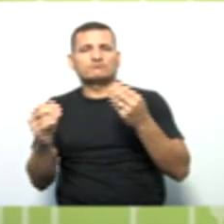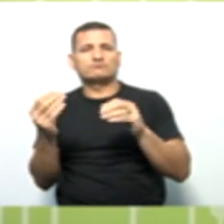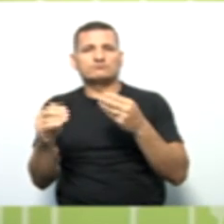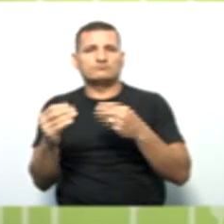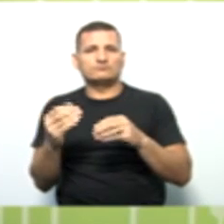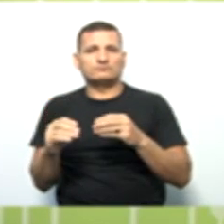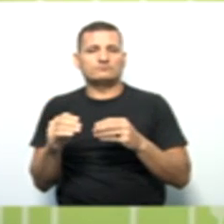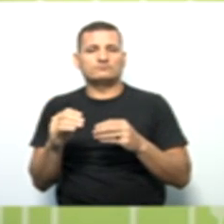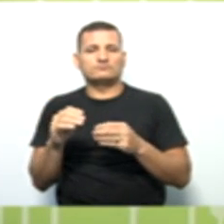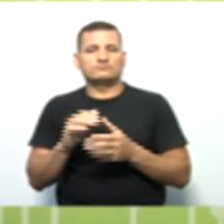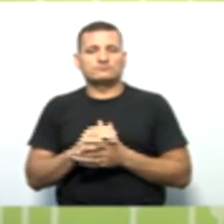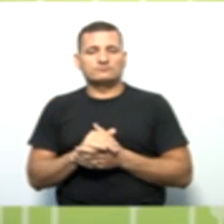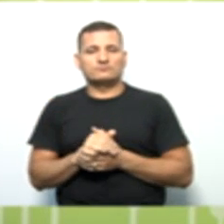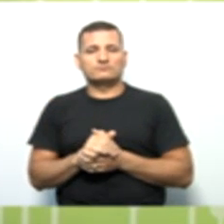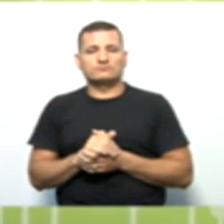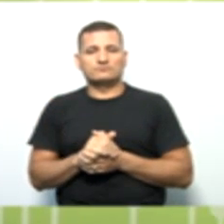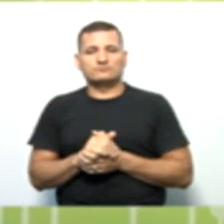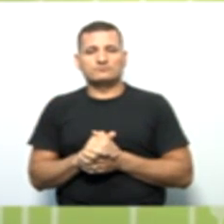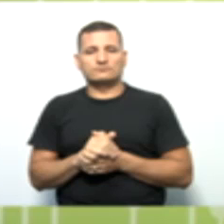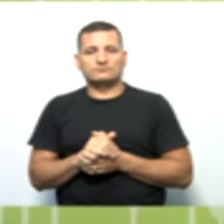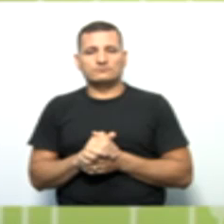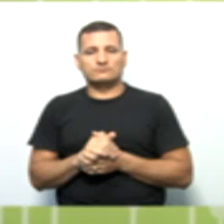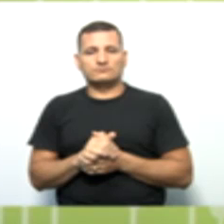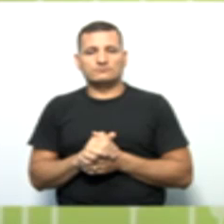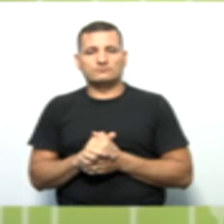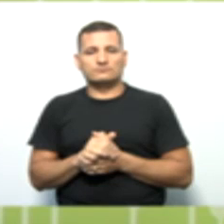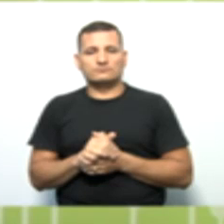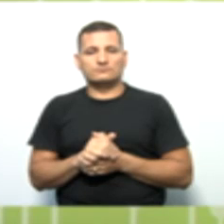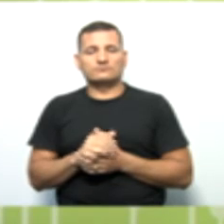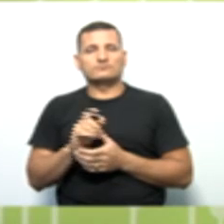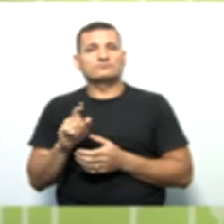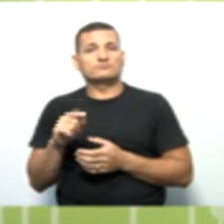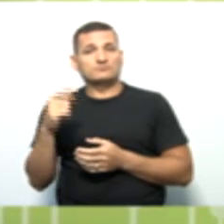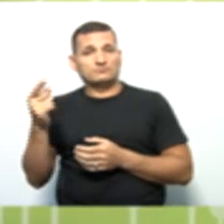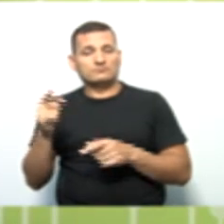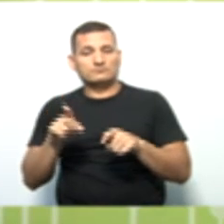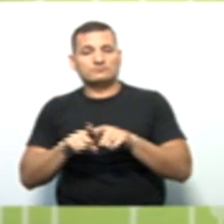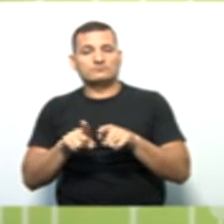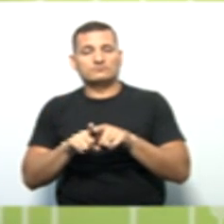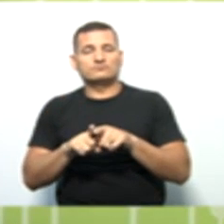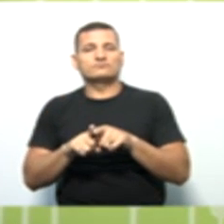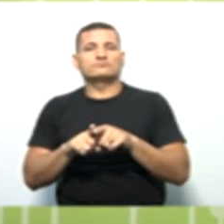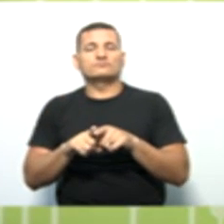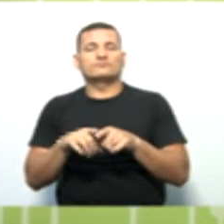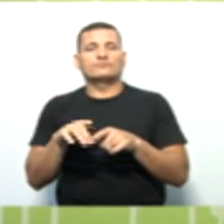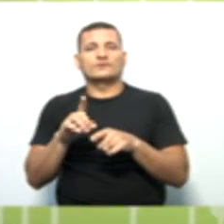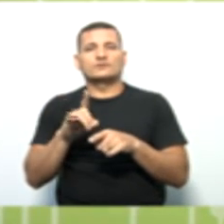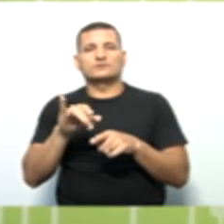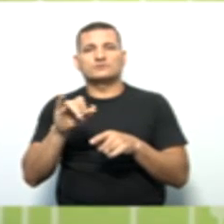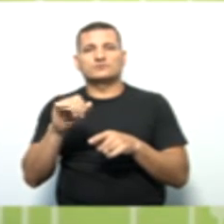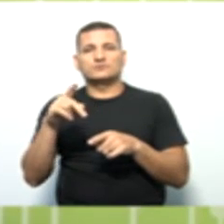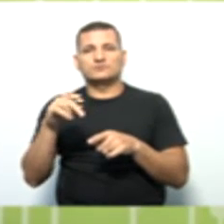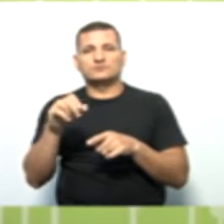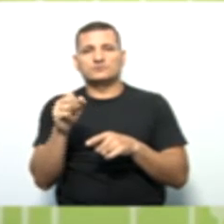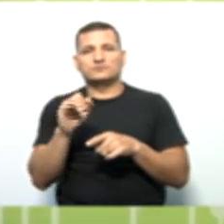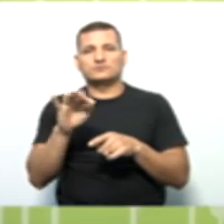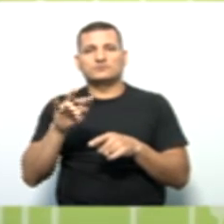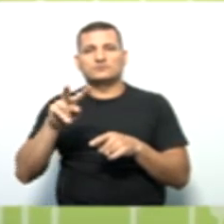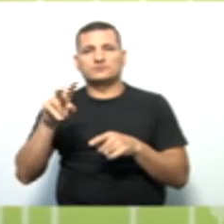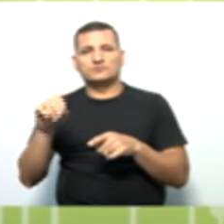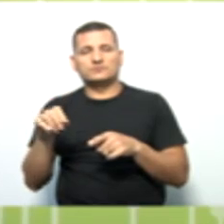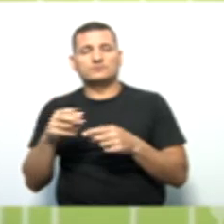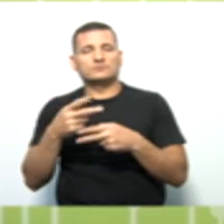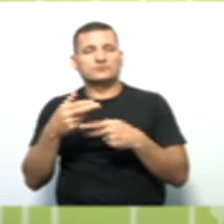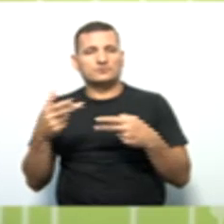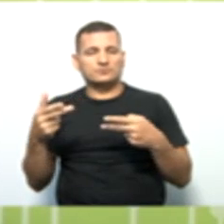cada um de forma separada, né? Aí depois entra a conexão aos dispositivos, né, que a professora bem falou, conectar a